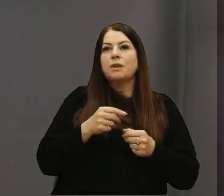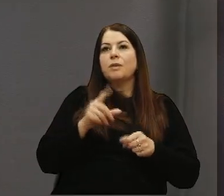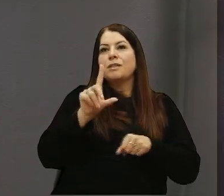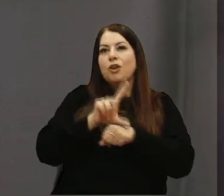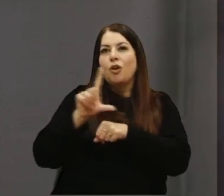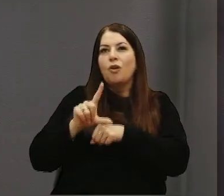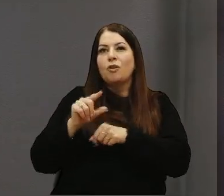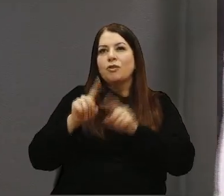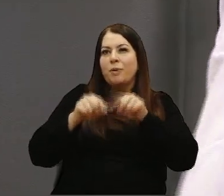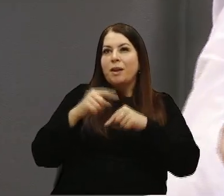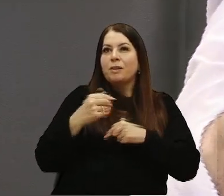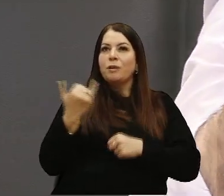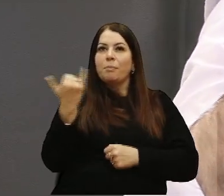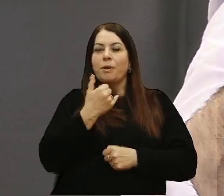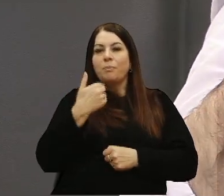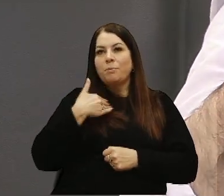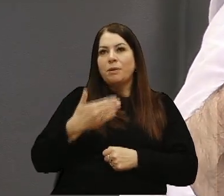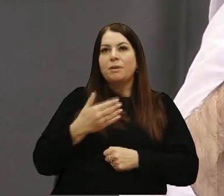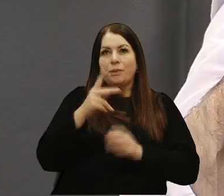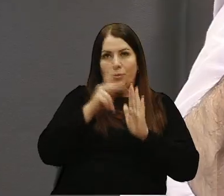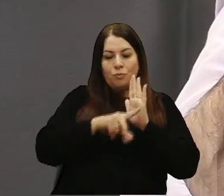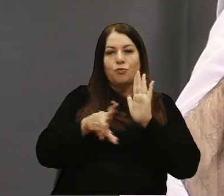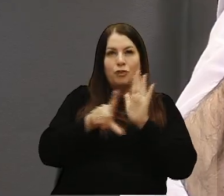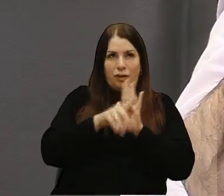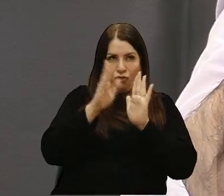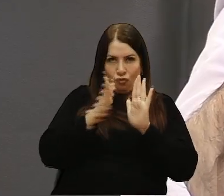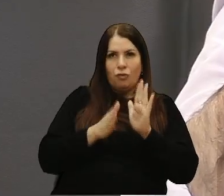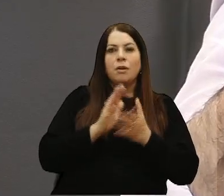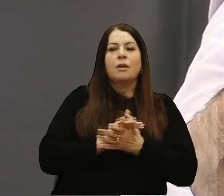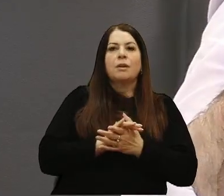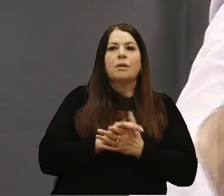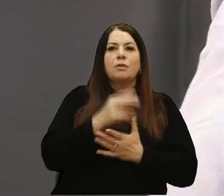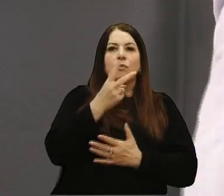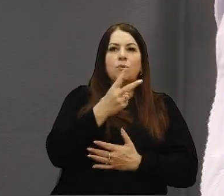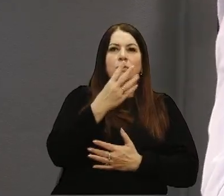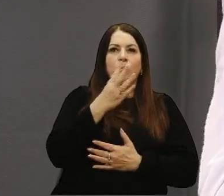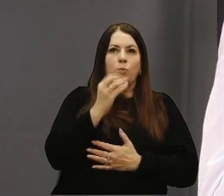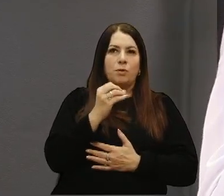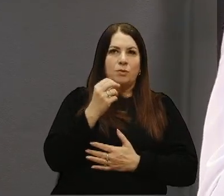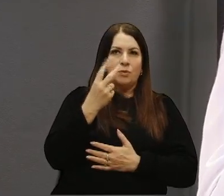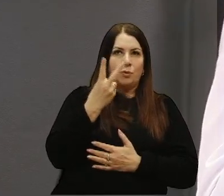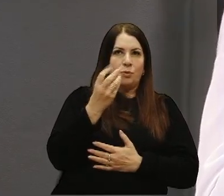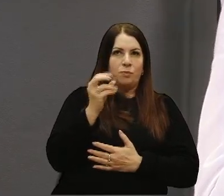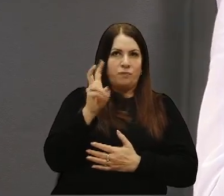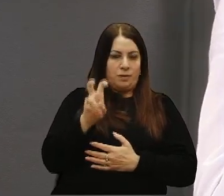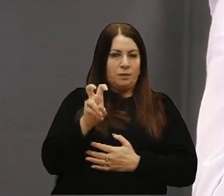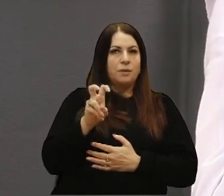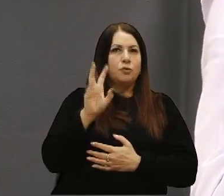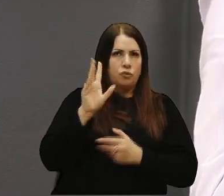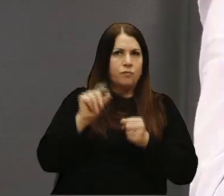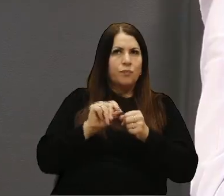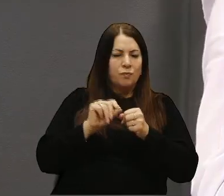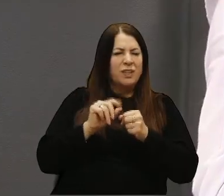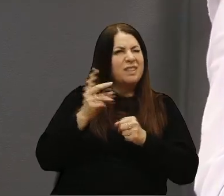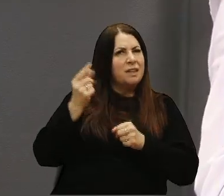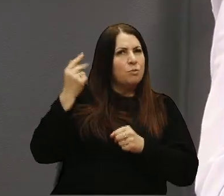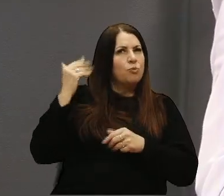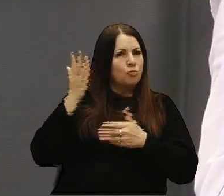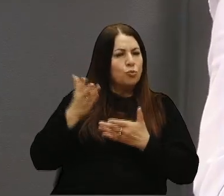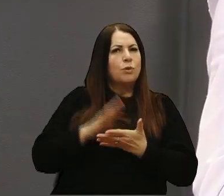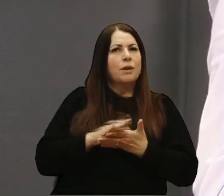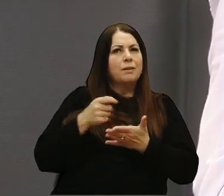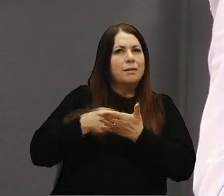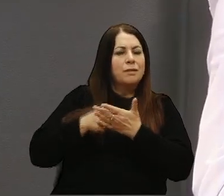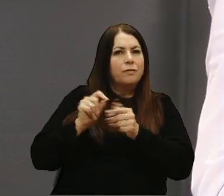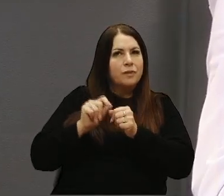recorrem a mim. Tem um projeto de lei já, que é o 240/2025 ali, que a gente fez, fazia um tempo que a gente estava